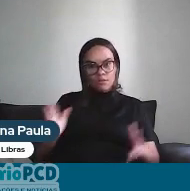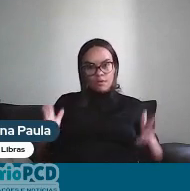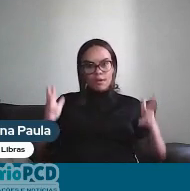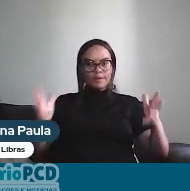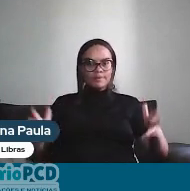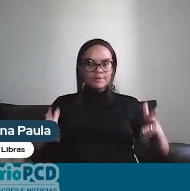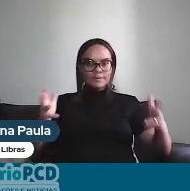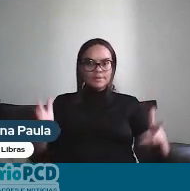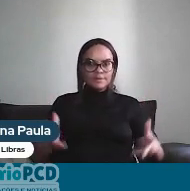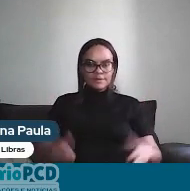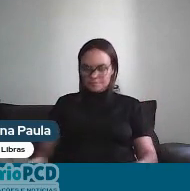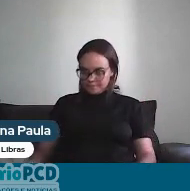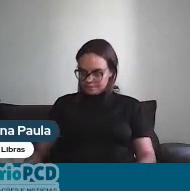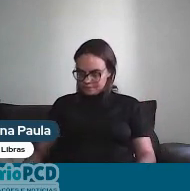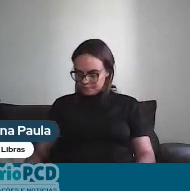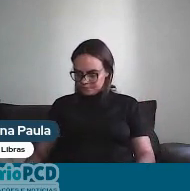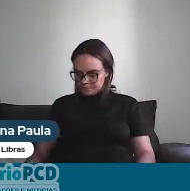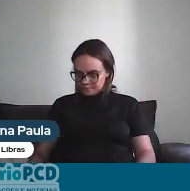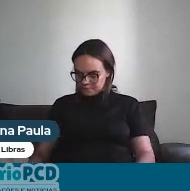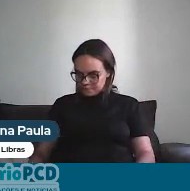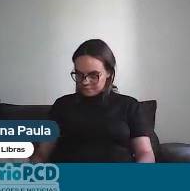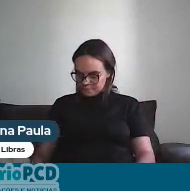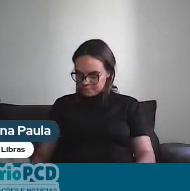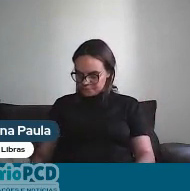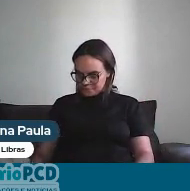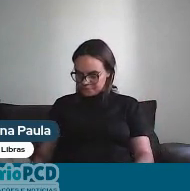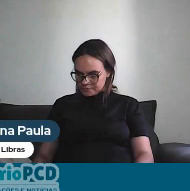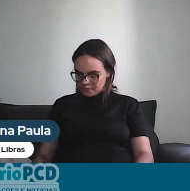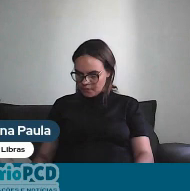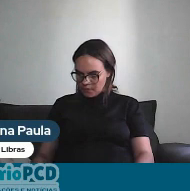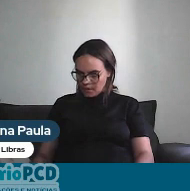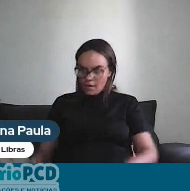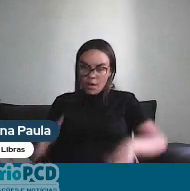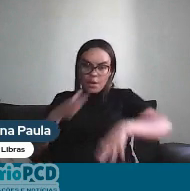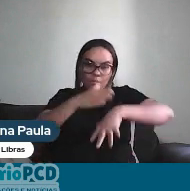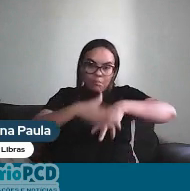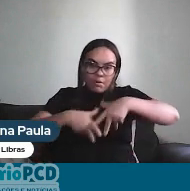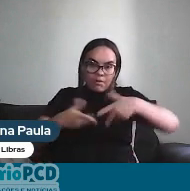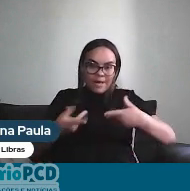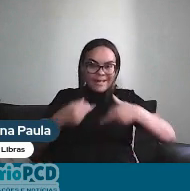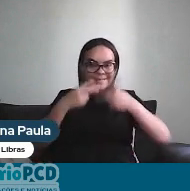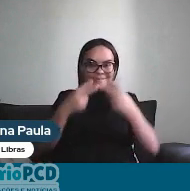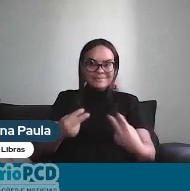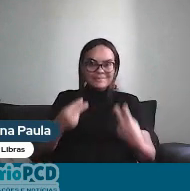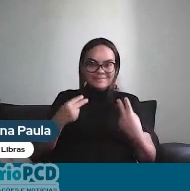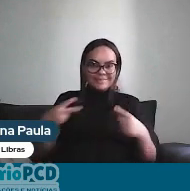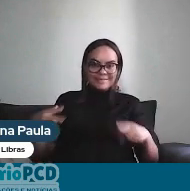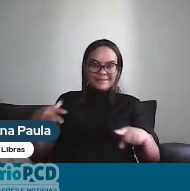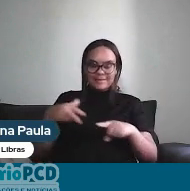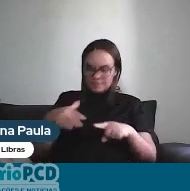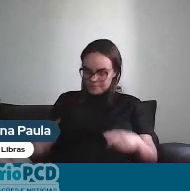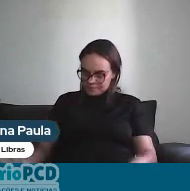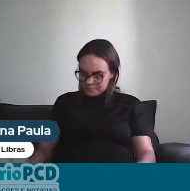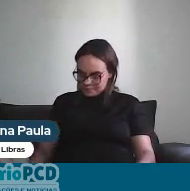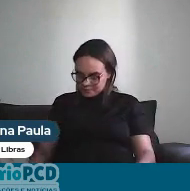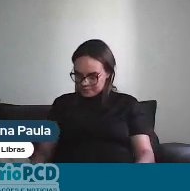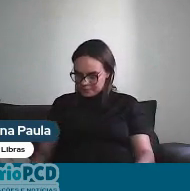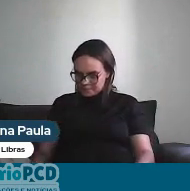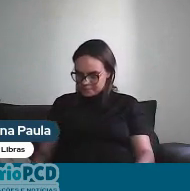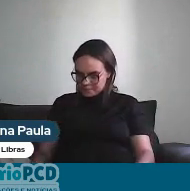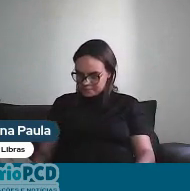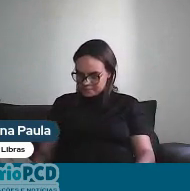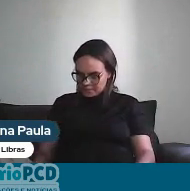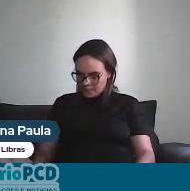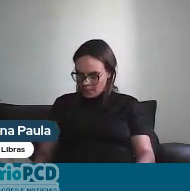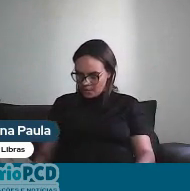uma coisa que eu não autodescrevi, porque não está visível na tela, mas quero informar aqueles que nos acompanham que